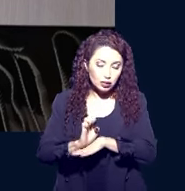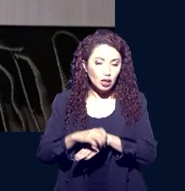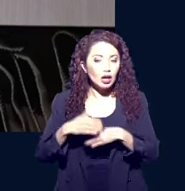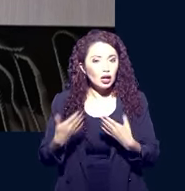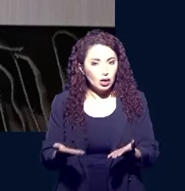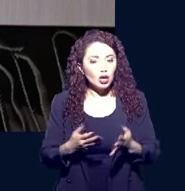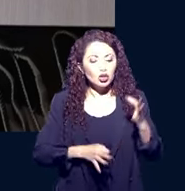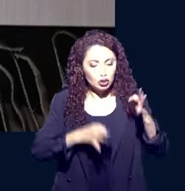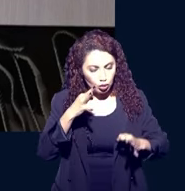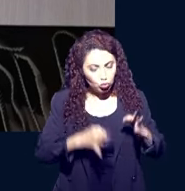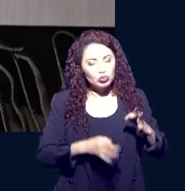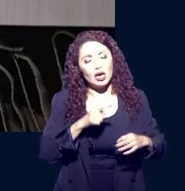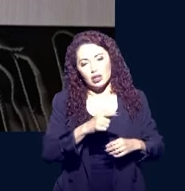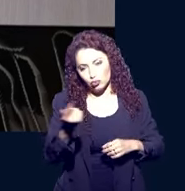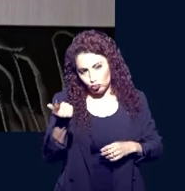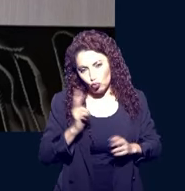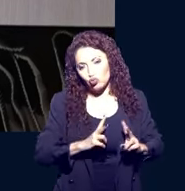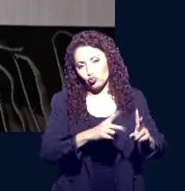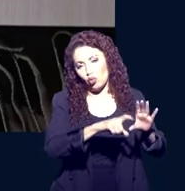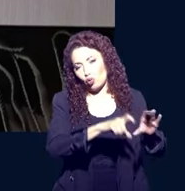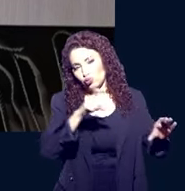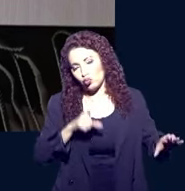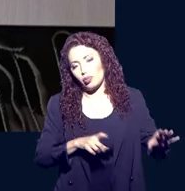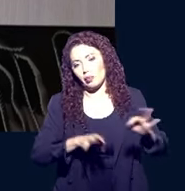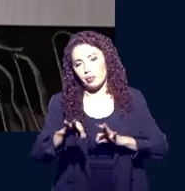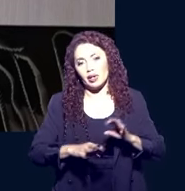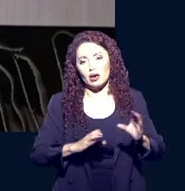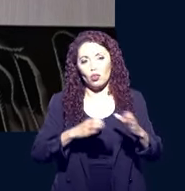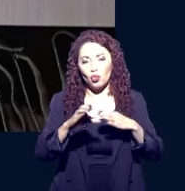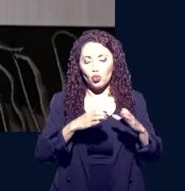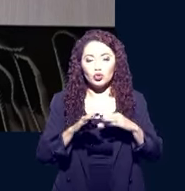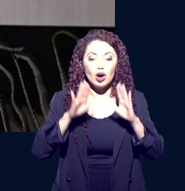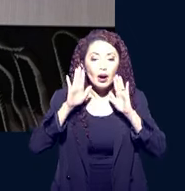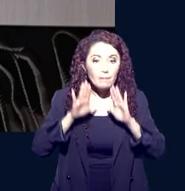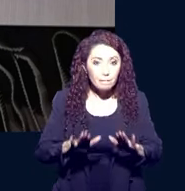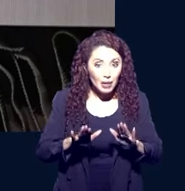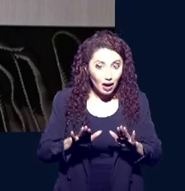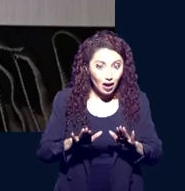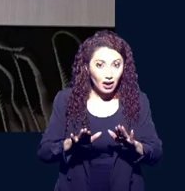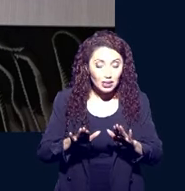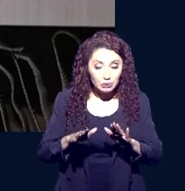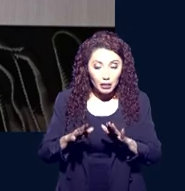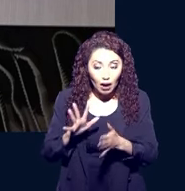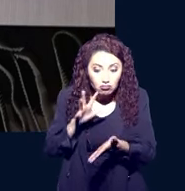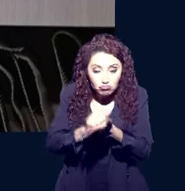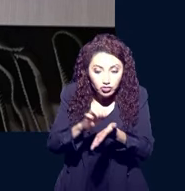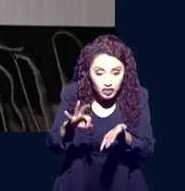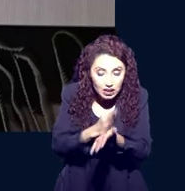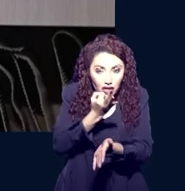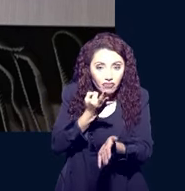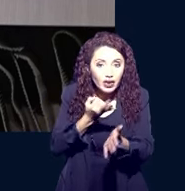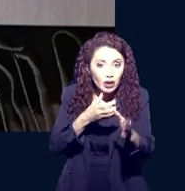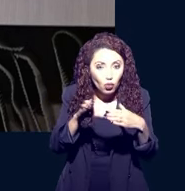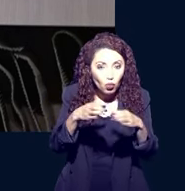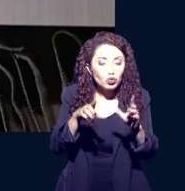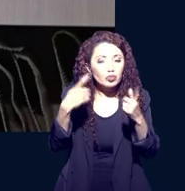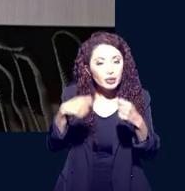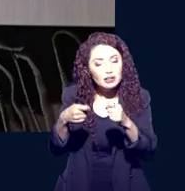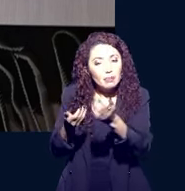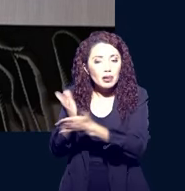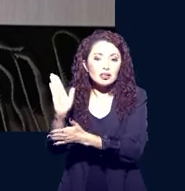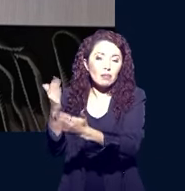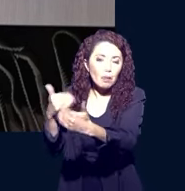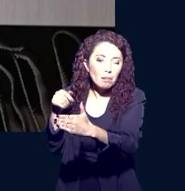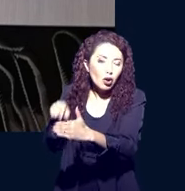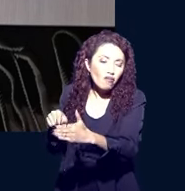autonomia para organizar os seus concursos mas para se inscrever num concurso tem que ter passado num exame prévio de habilitação mínima o